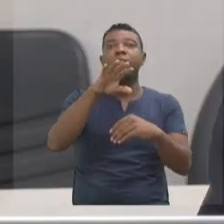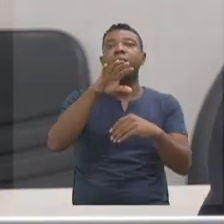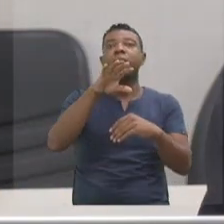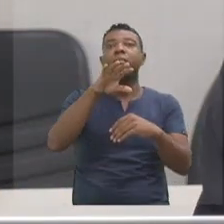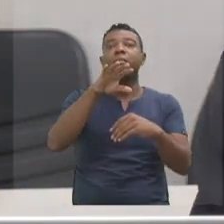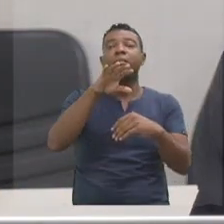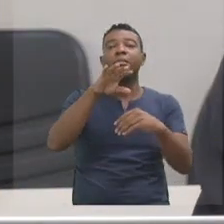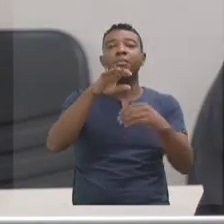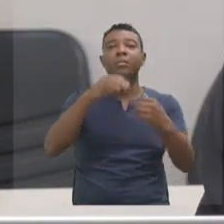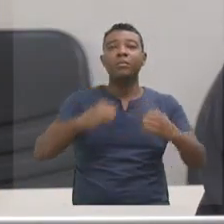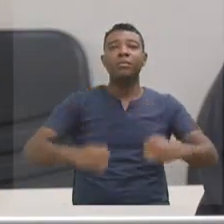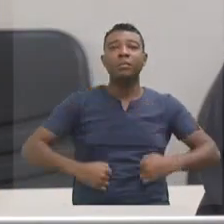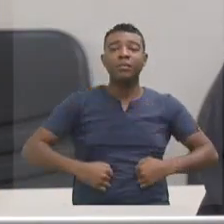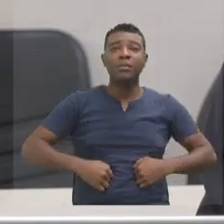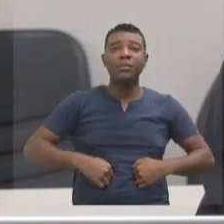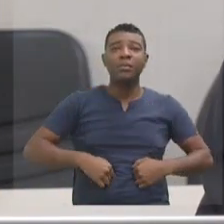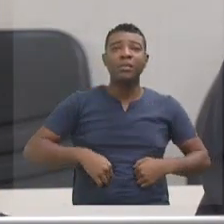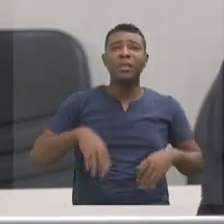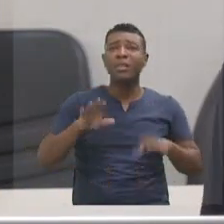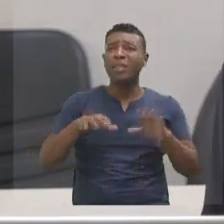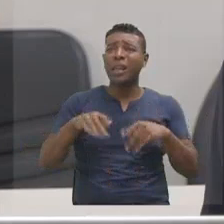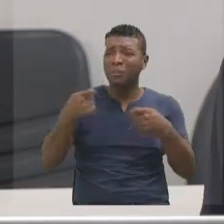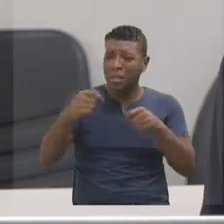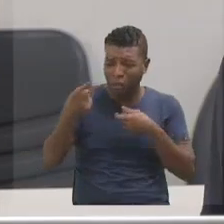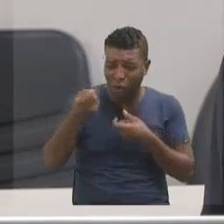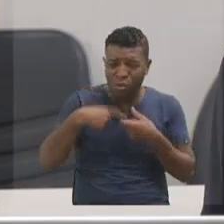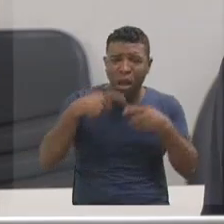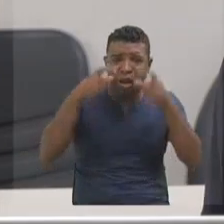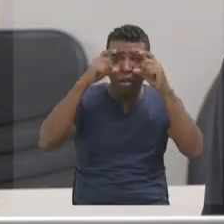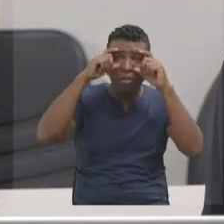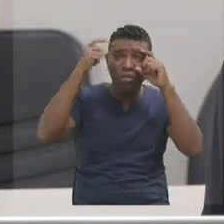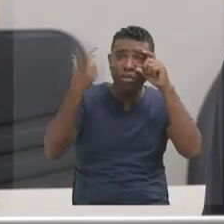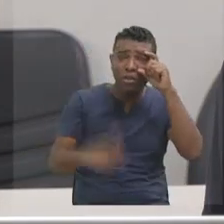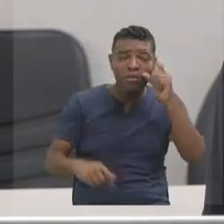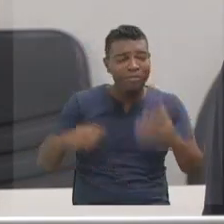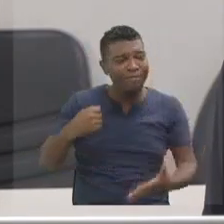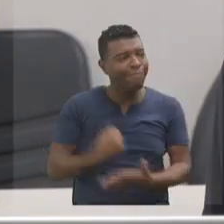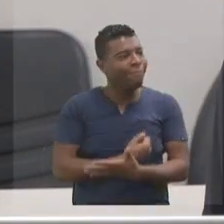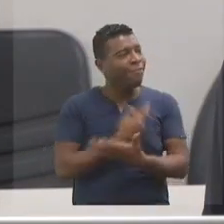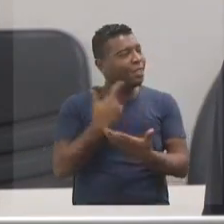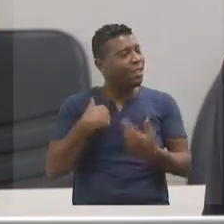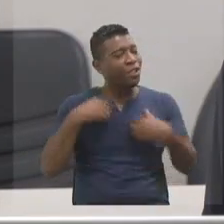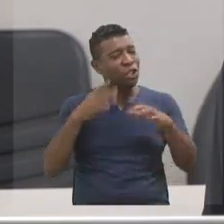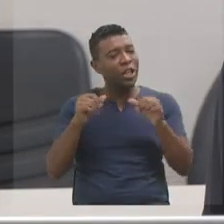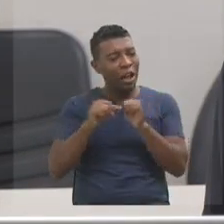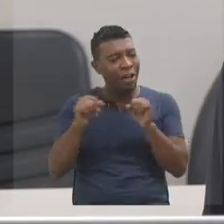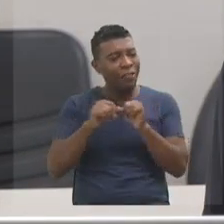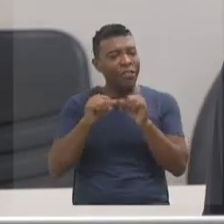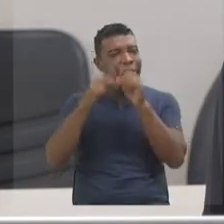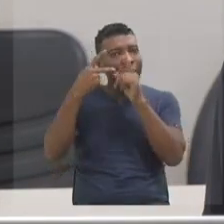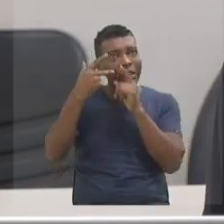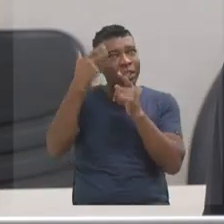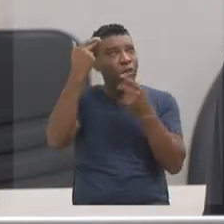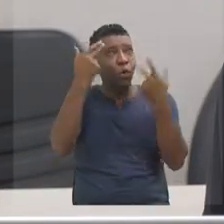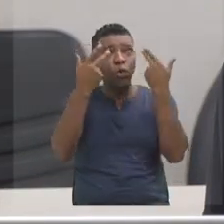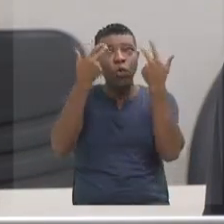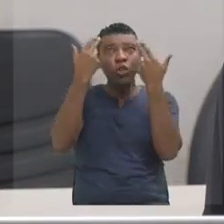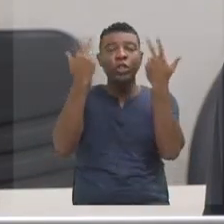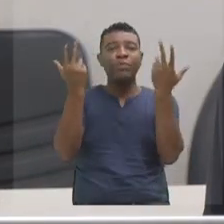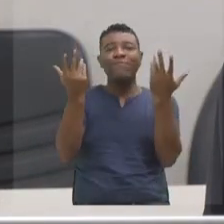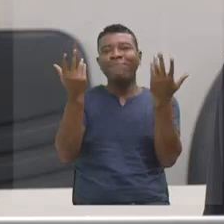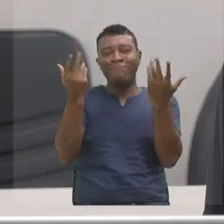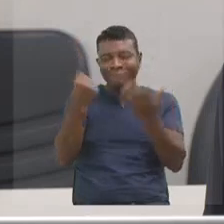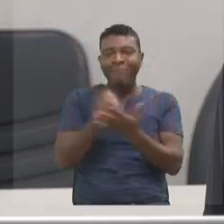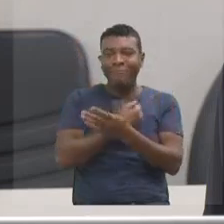gente Será que eu preciso usar óculos de novo já fiz cirurgia de miopia Olha que tristeza mas é importante nós temos aqui deputados que